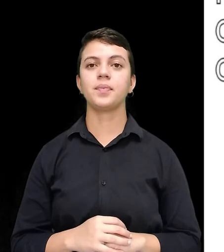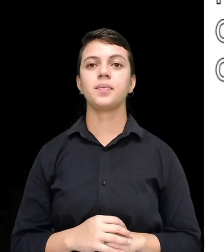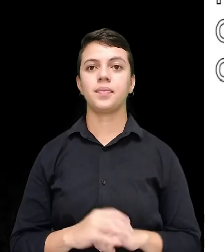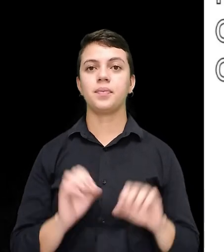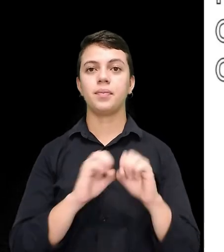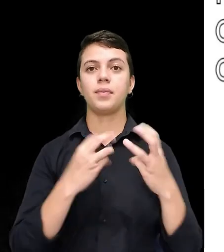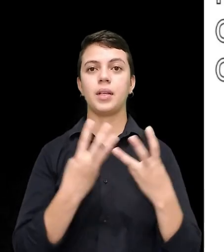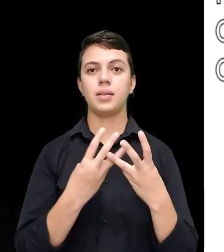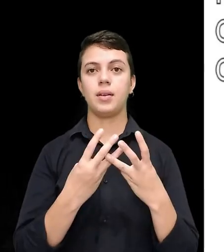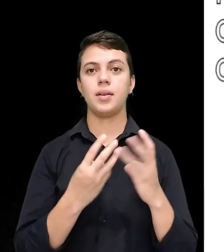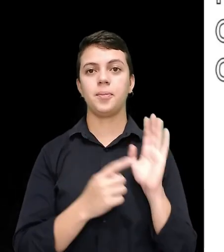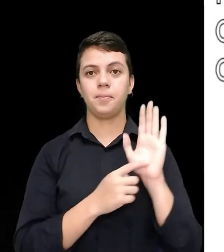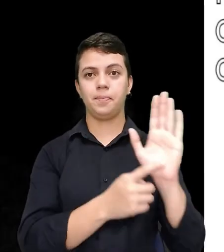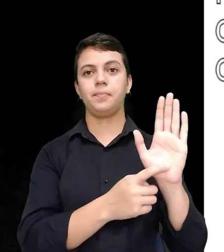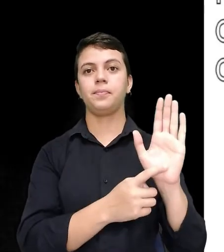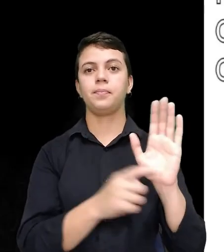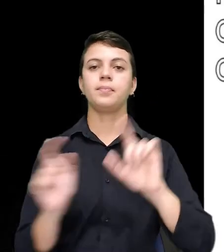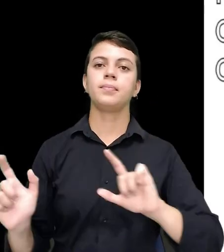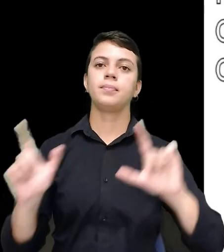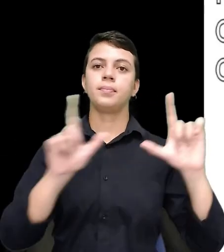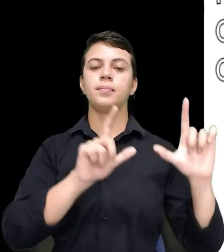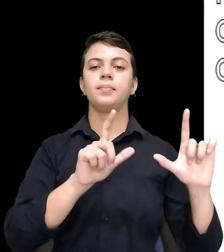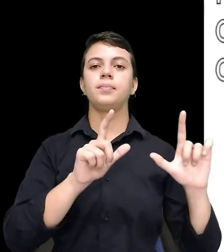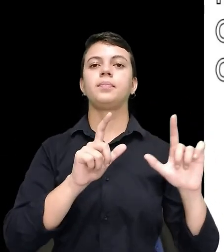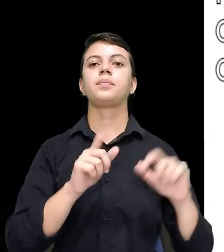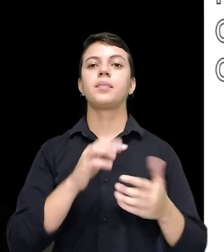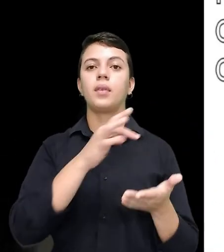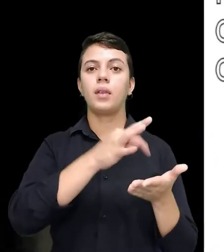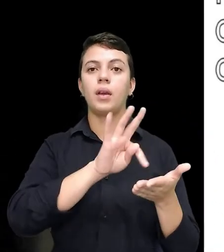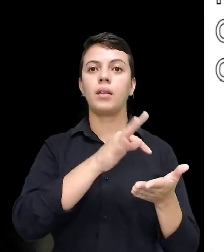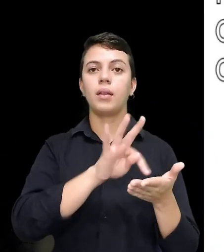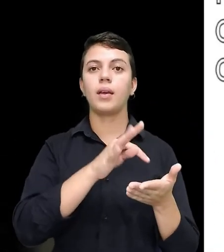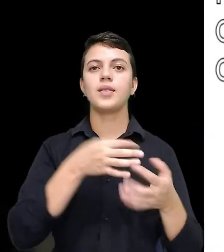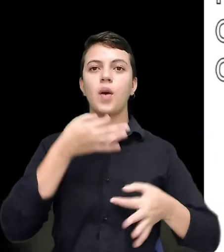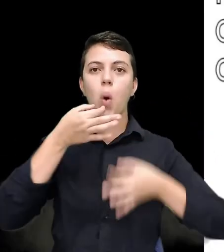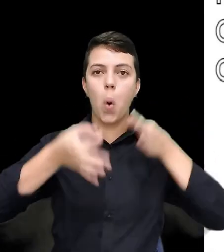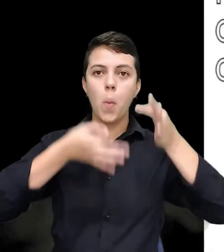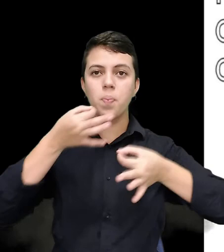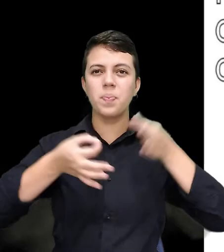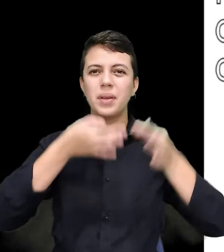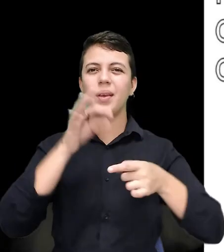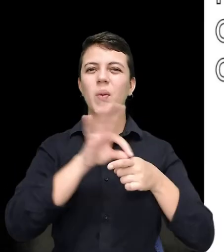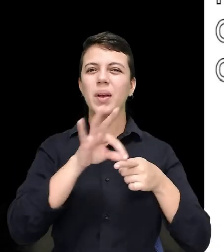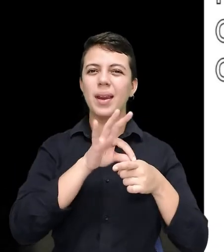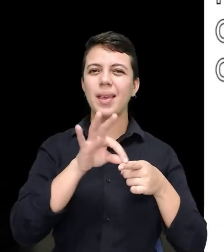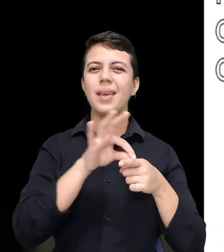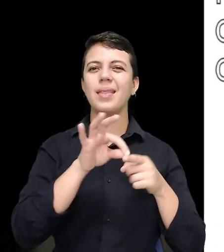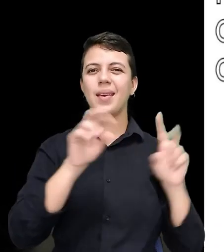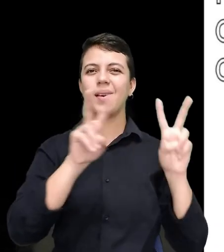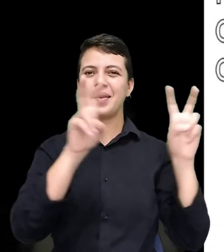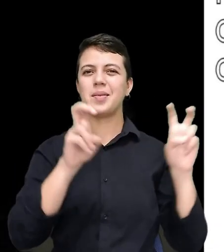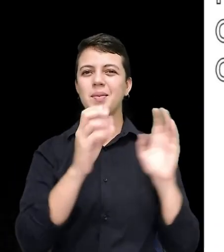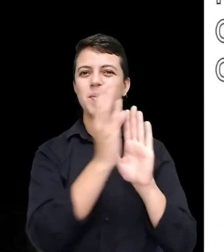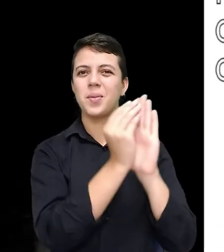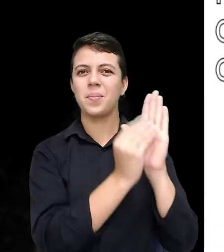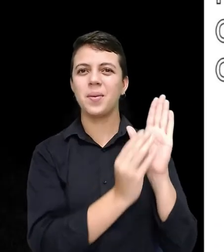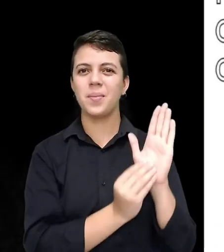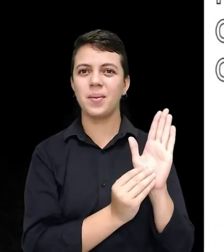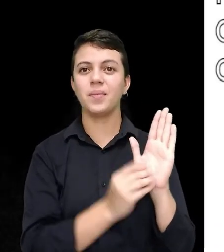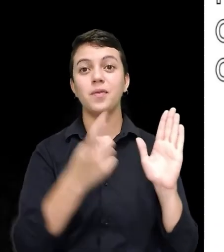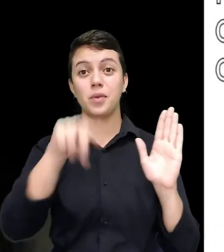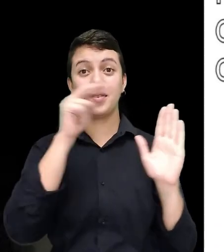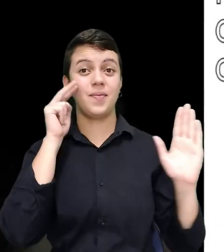para finalizar, nós temos aí a tendência progressista crítico-social dos conteúdos, como vocês conseguem